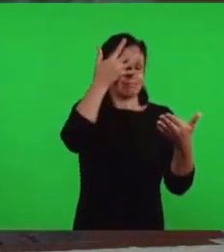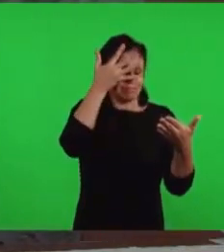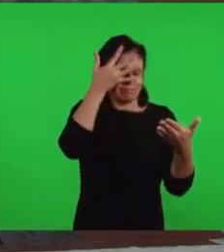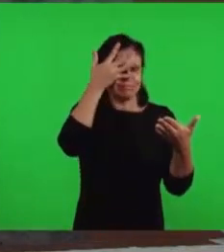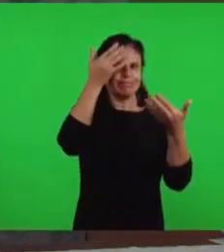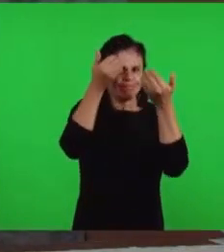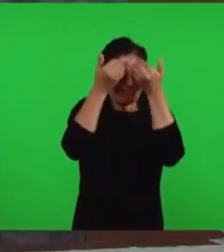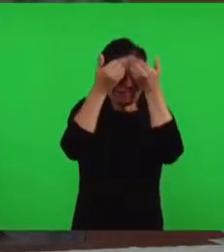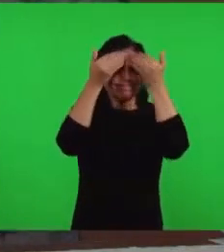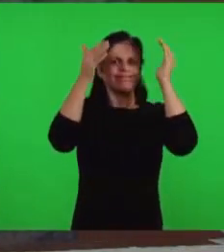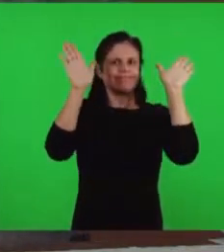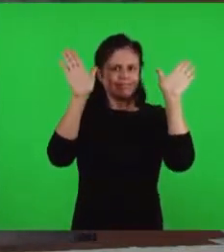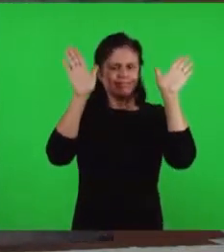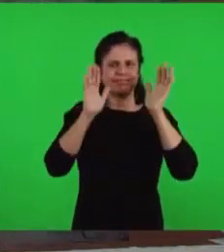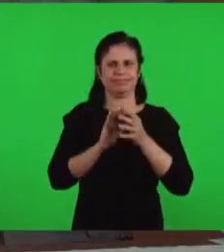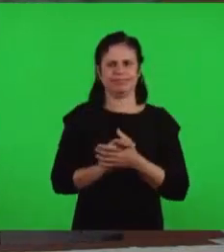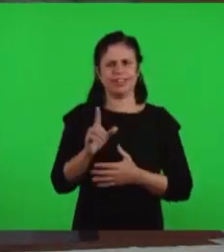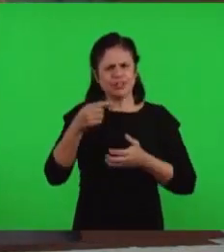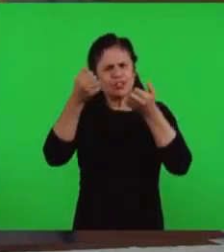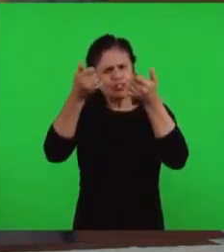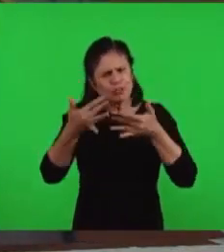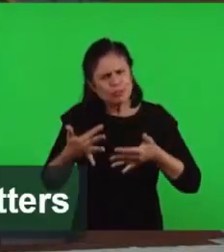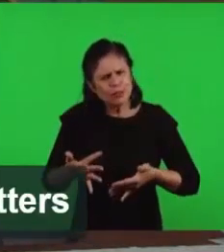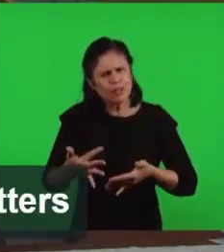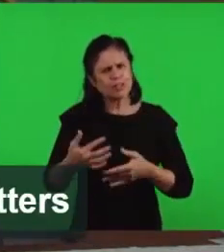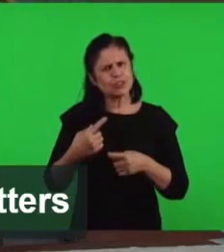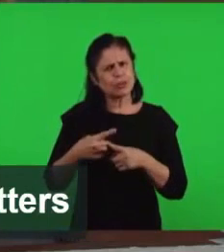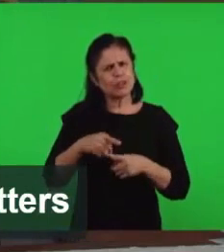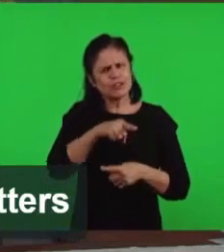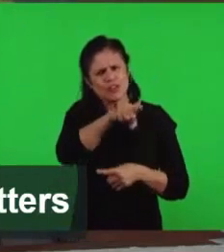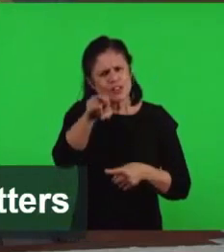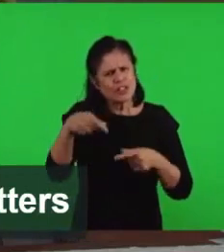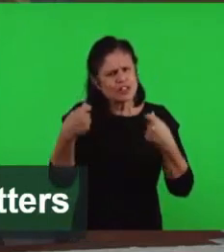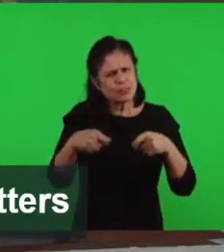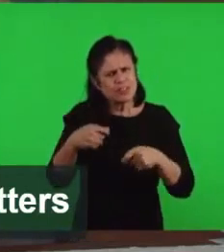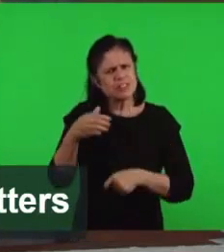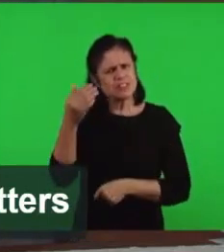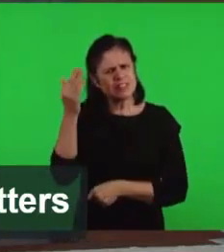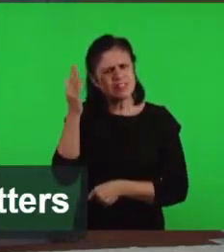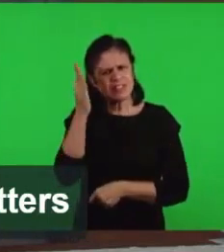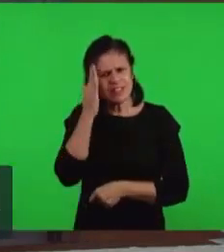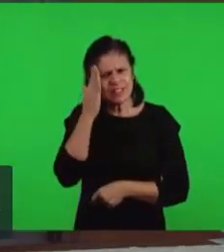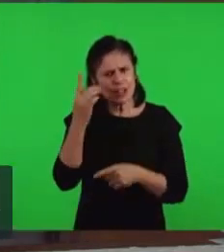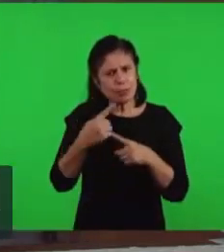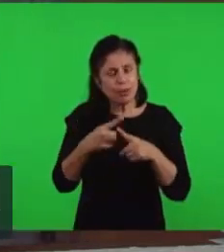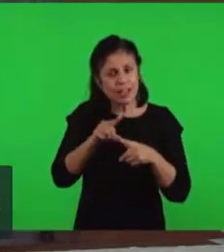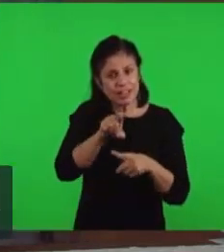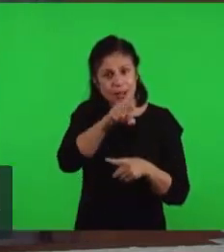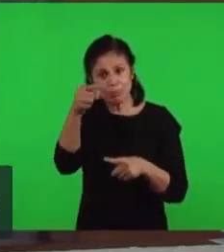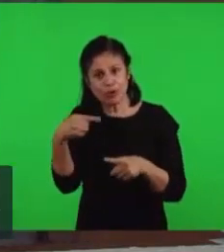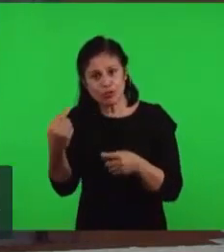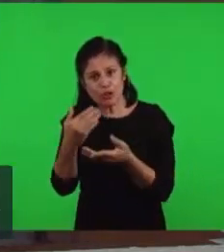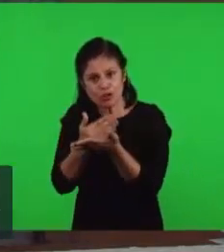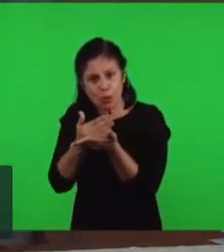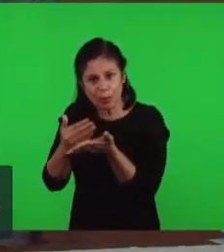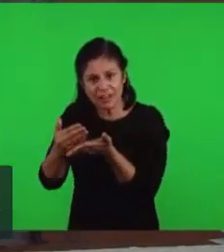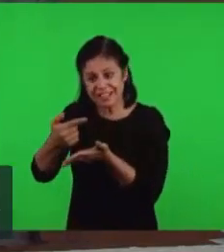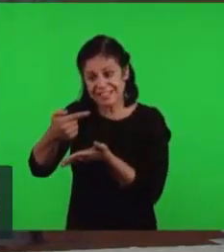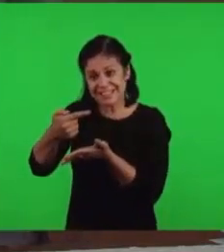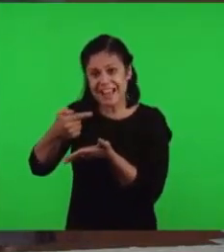colocando isso para que os irmãos já começa a entender porque nós vamos entrar nas cartas e nós vamos deixar hoje